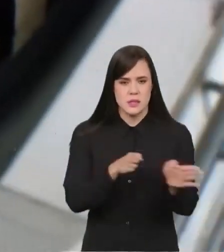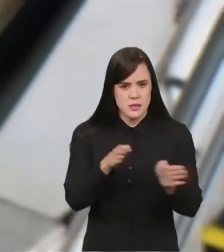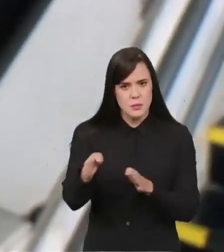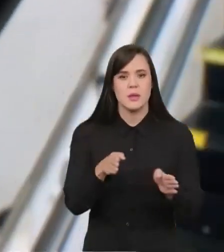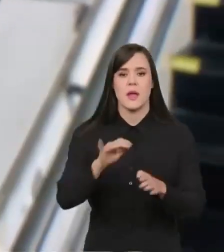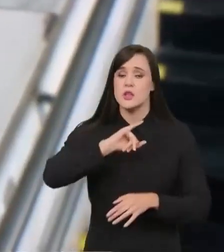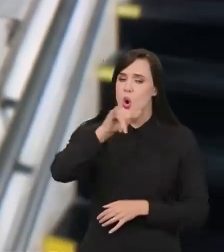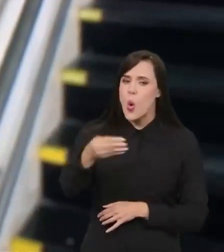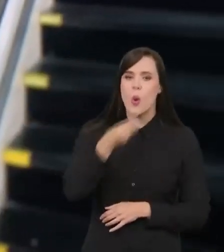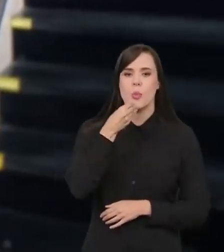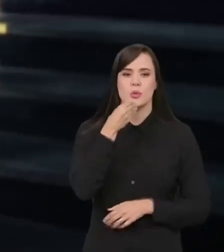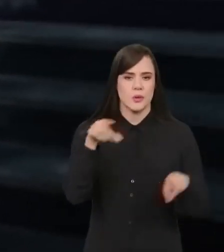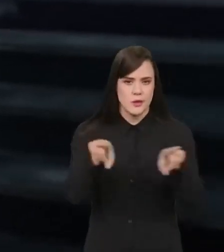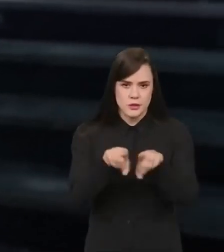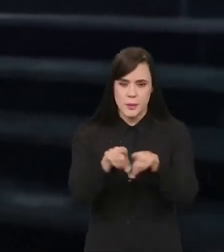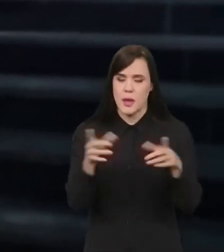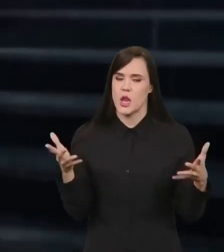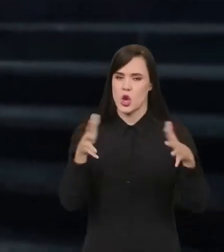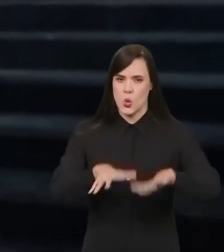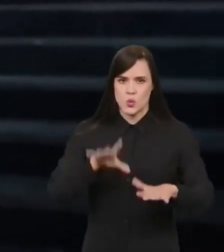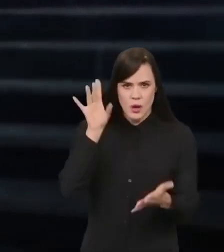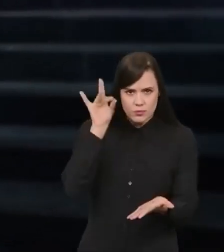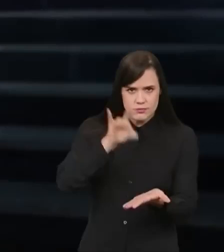de oportunidades e de inclusão real.